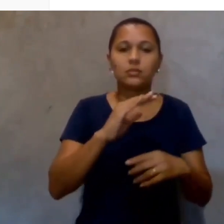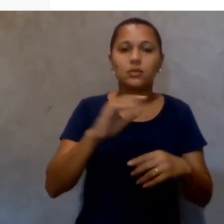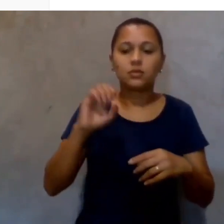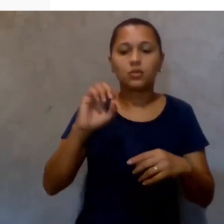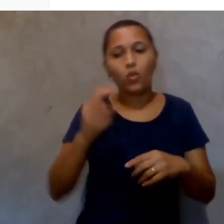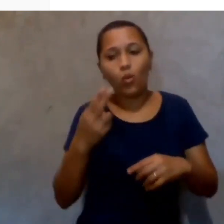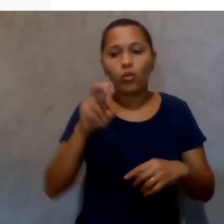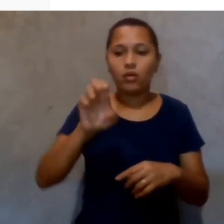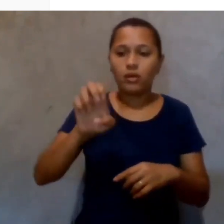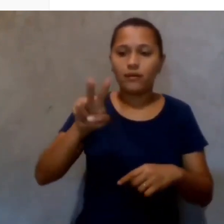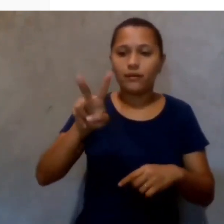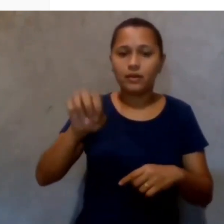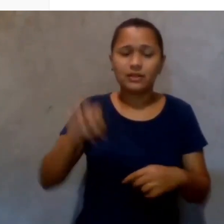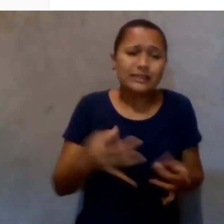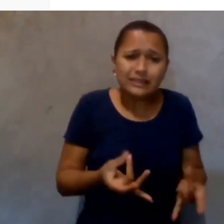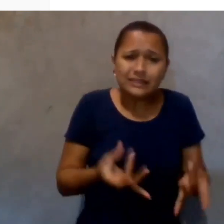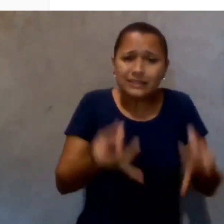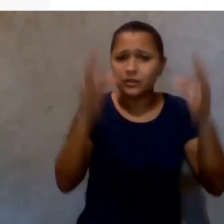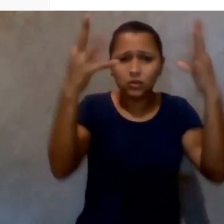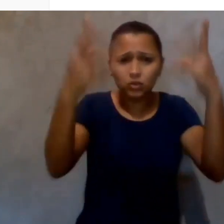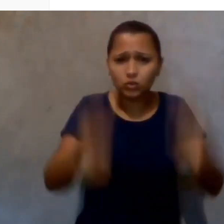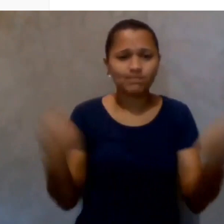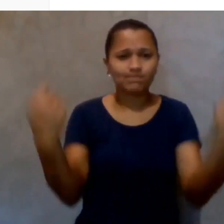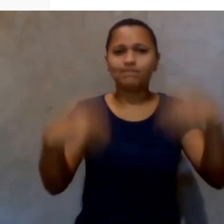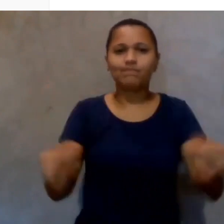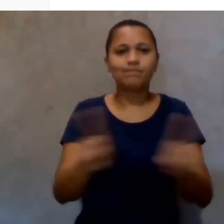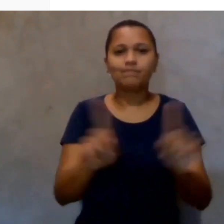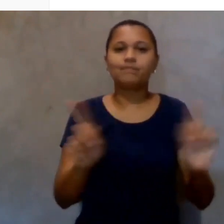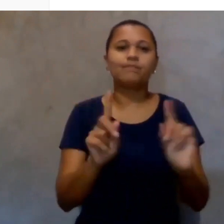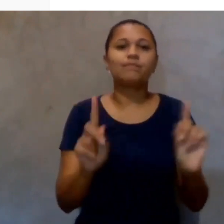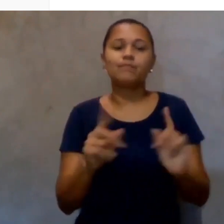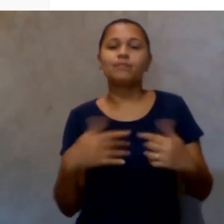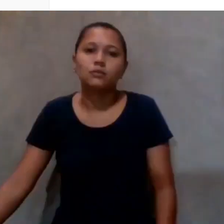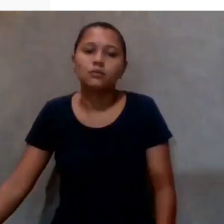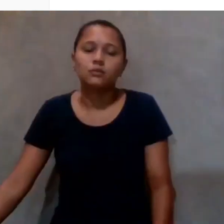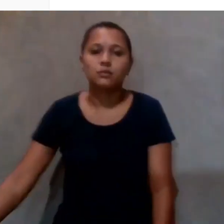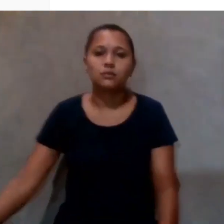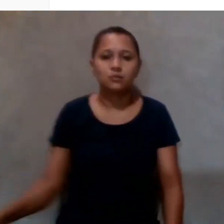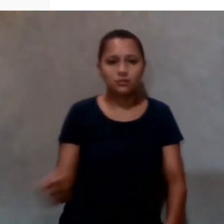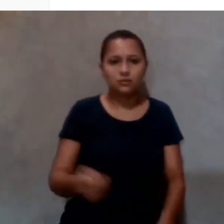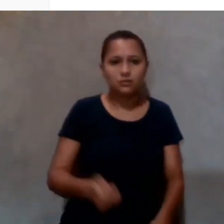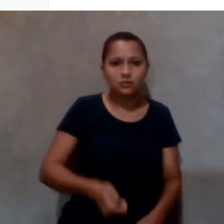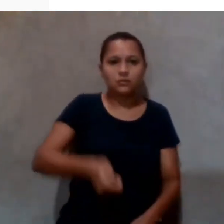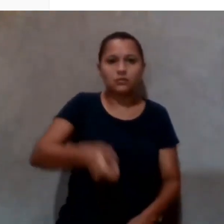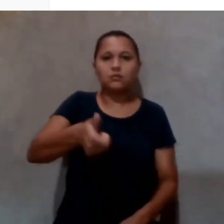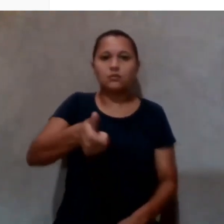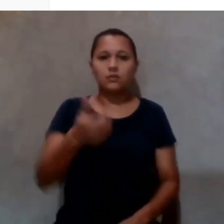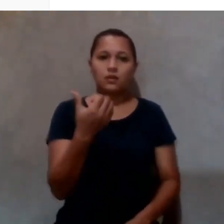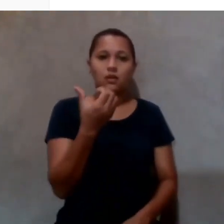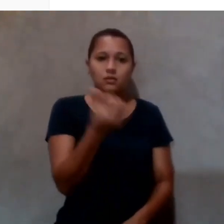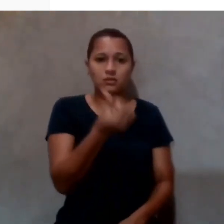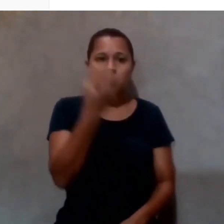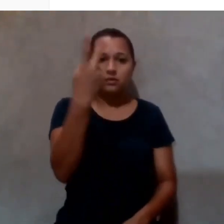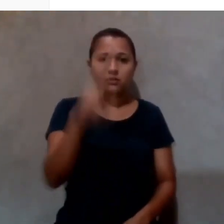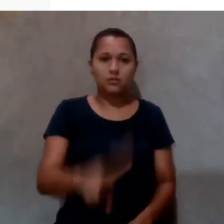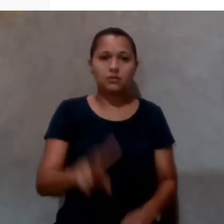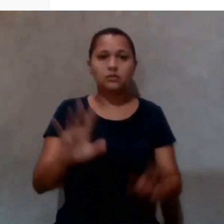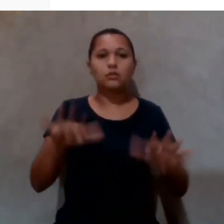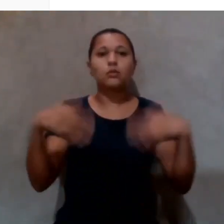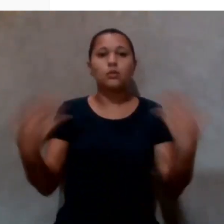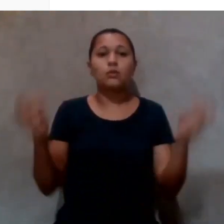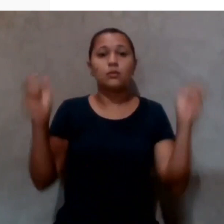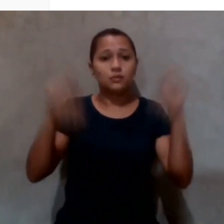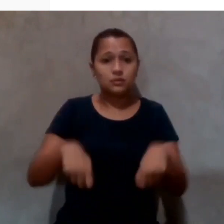vezes? Bem, para a gente resolver esse problema, encontrar essa probabilidade, a gente vai proceder de maneira análoga